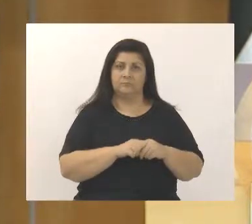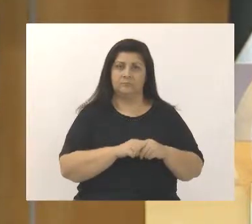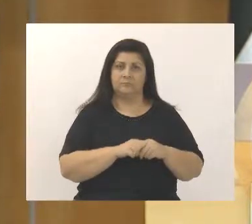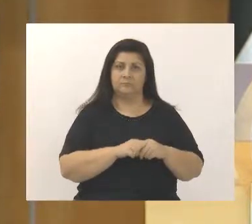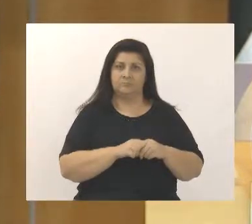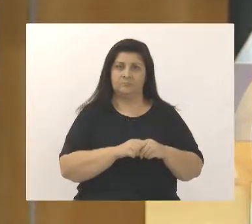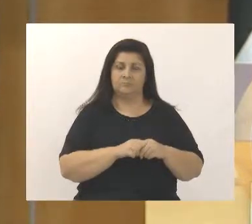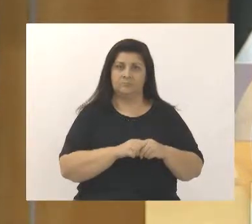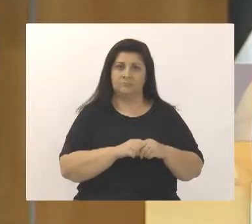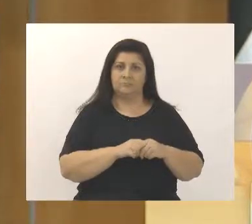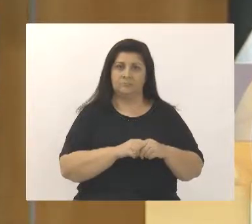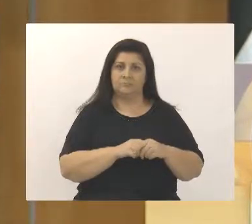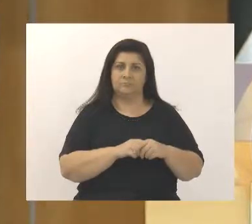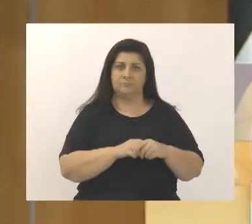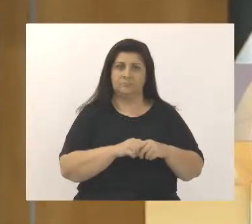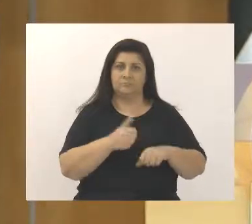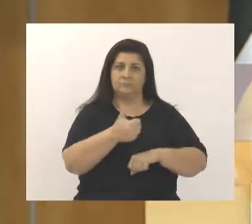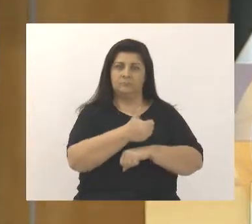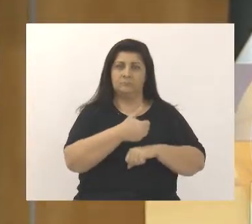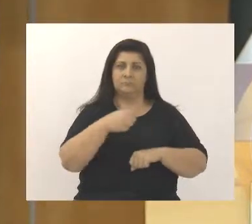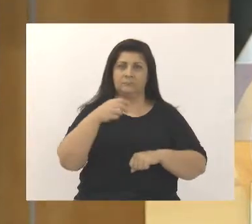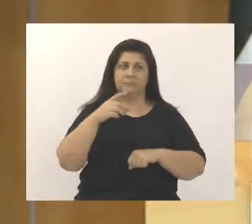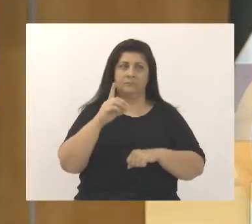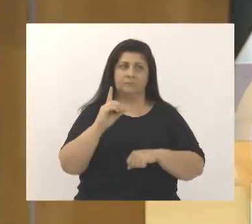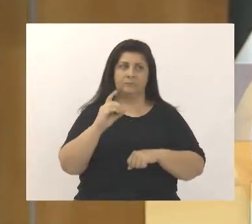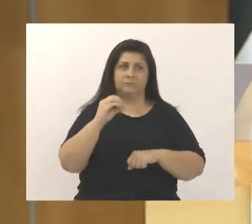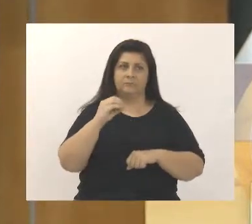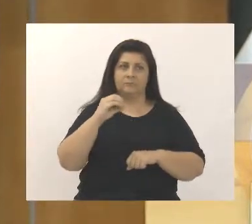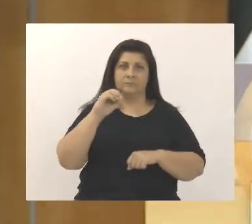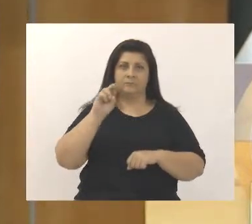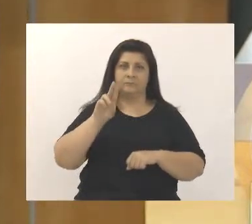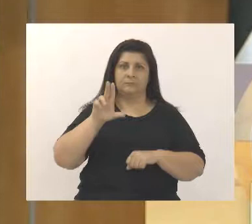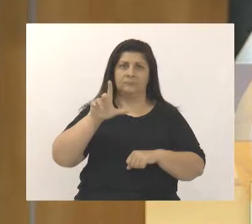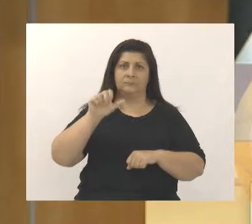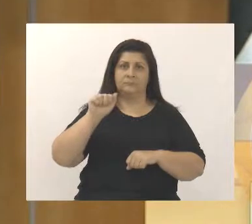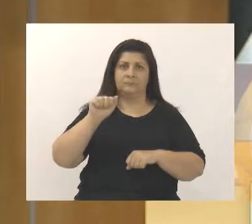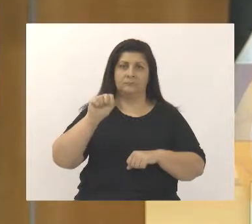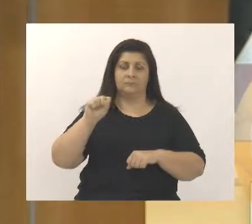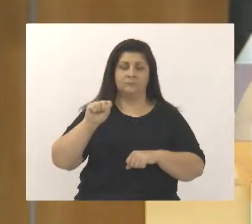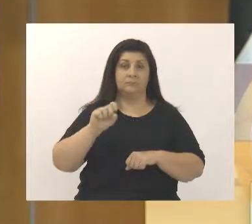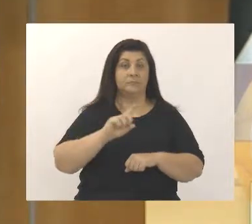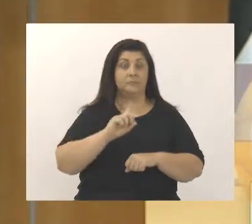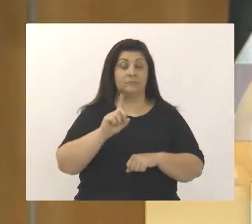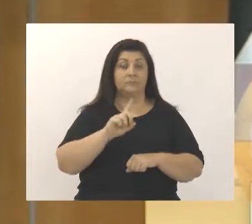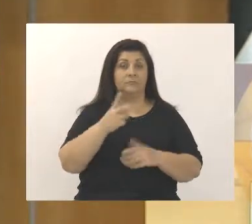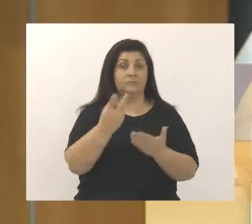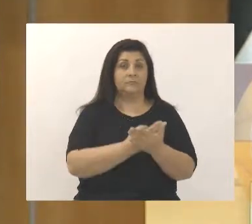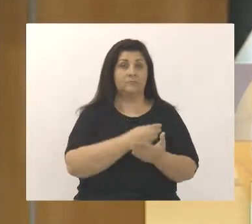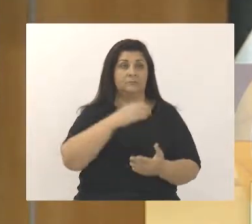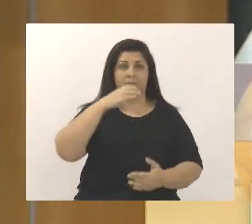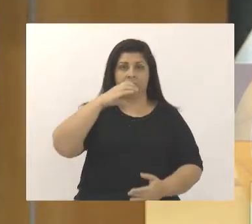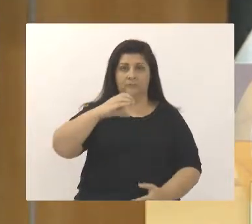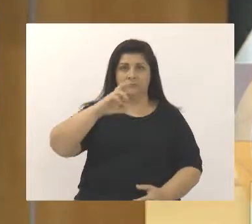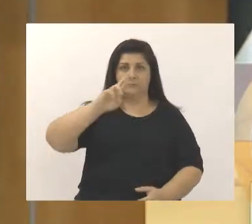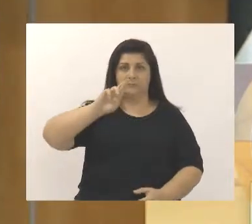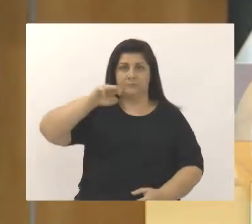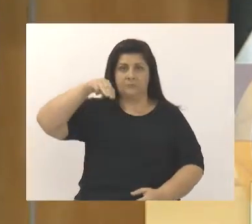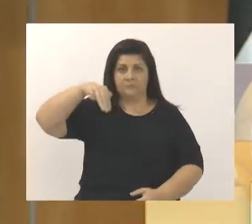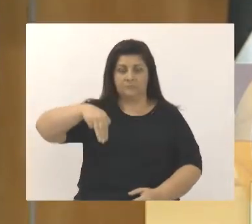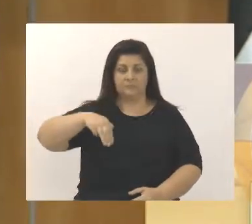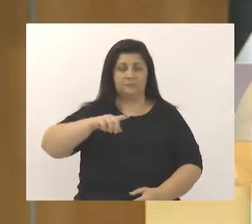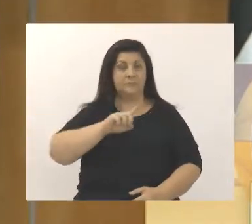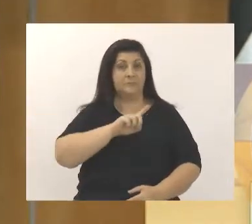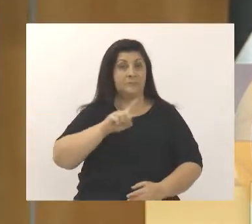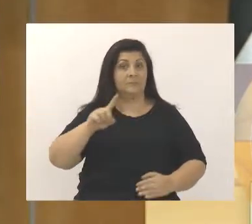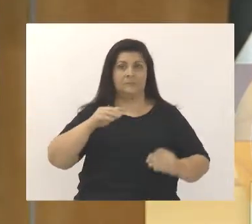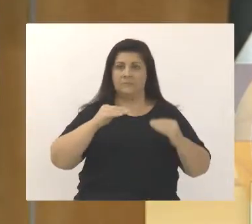à profissão de doulas. Não, o CRM não se posicionou. Eu tenho aqui a resposta do CRM. As respostas foram